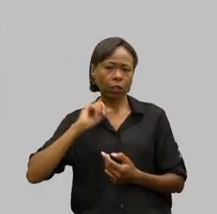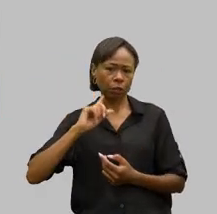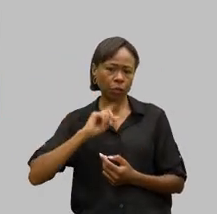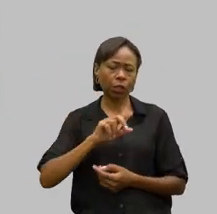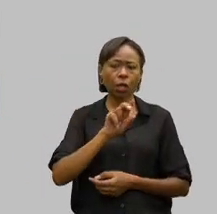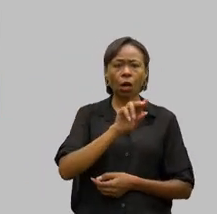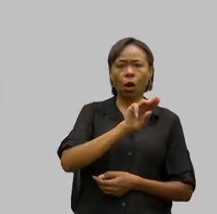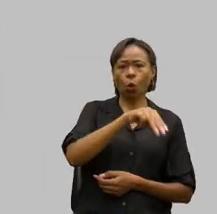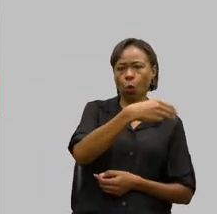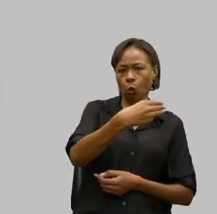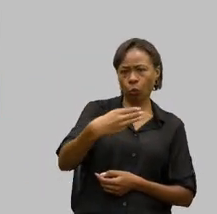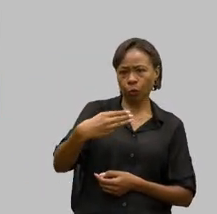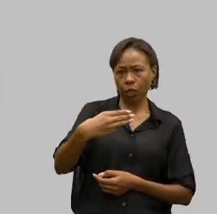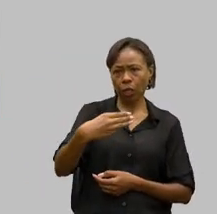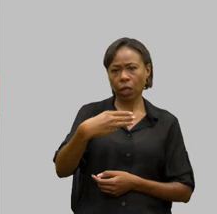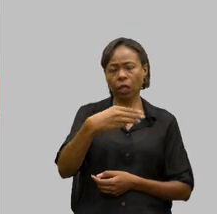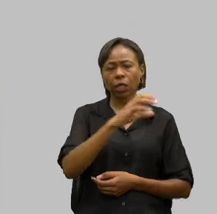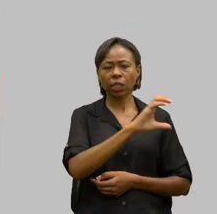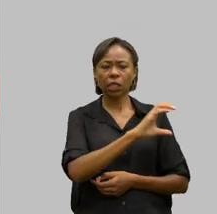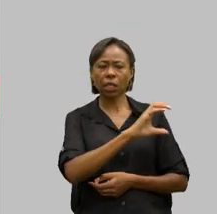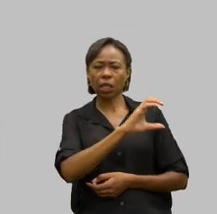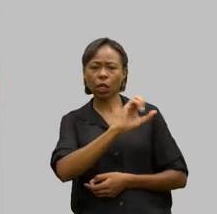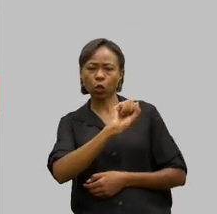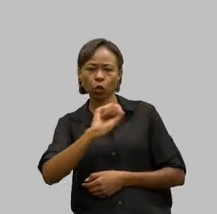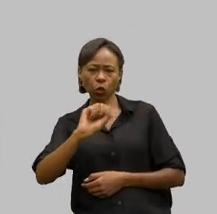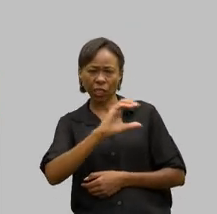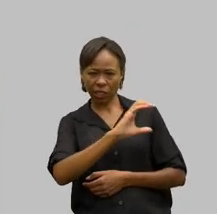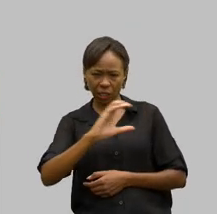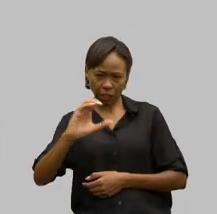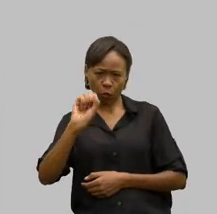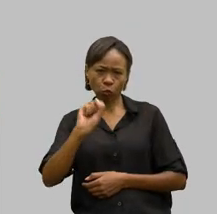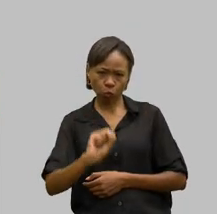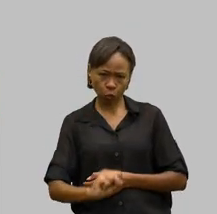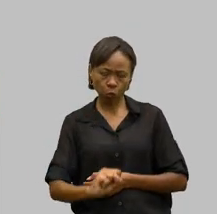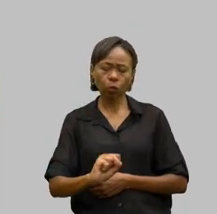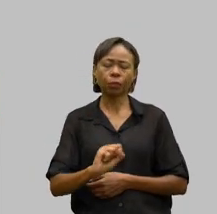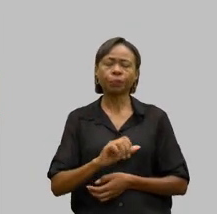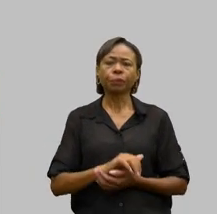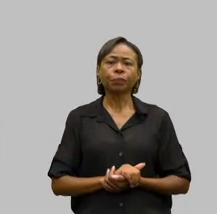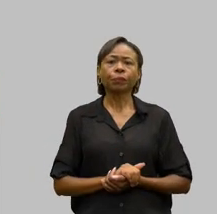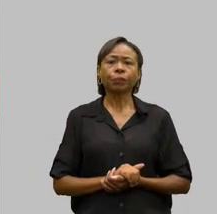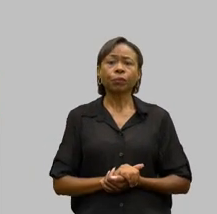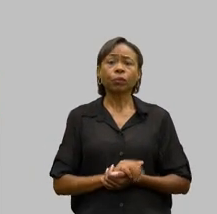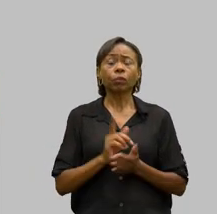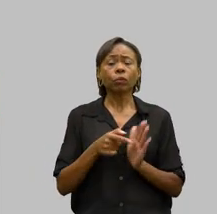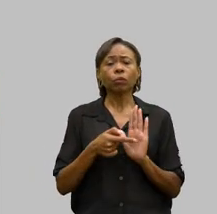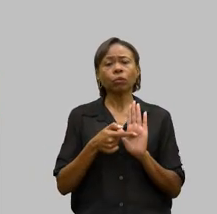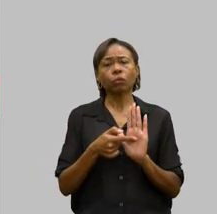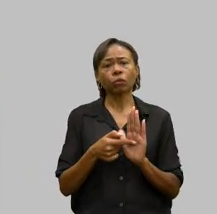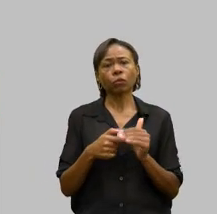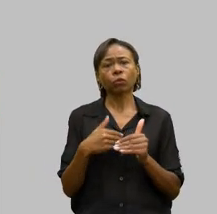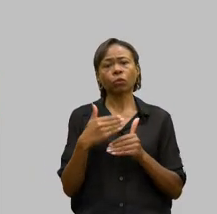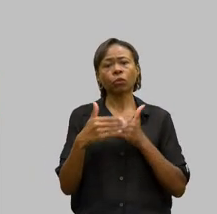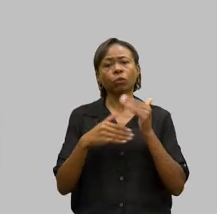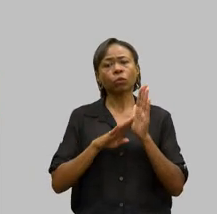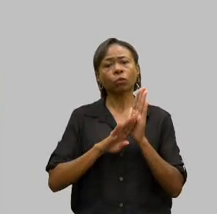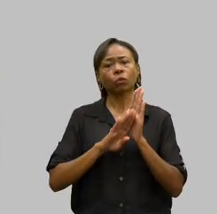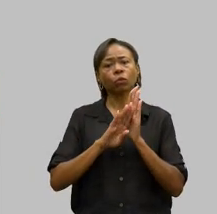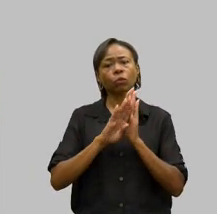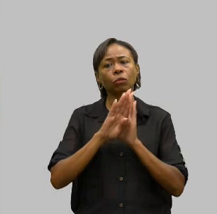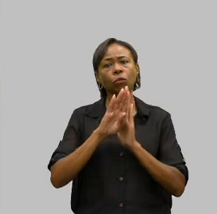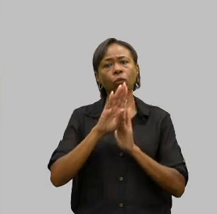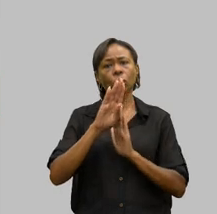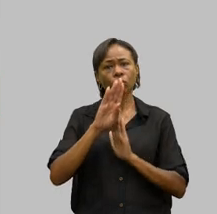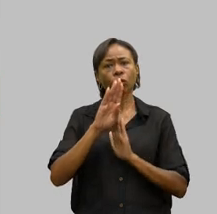pegando o centro-sul, para a gente poder ter uma representação muito forte, e trago um pouquinho da evolução do